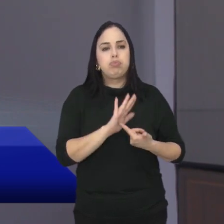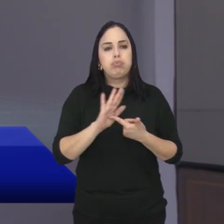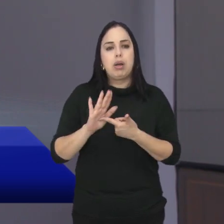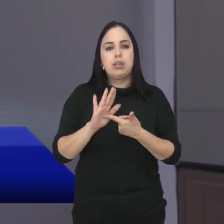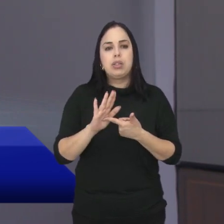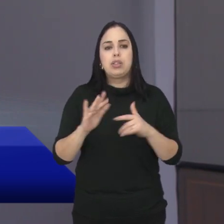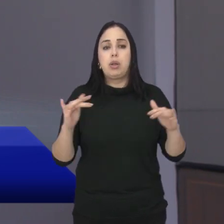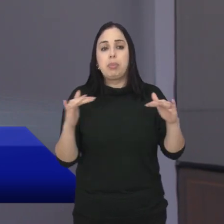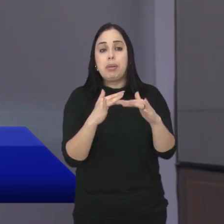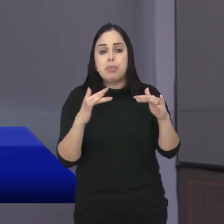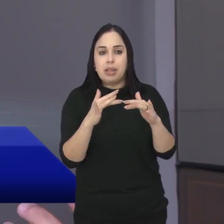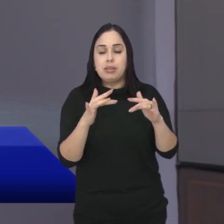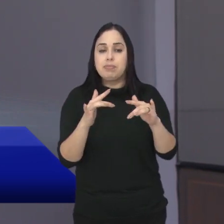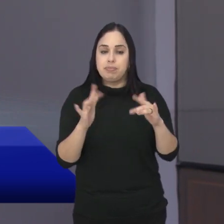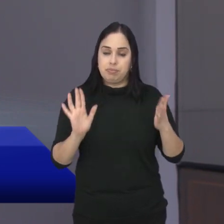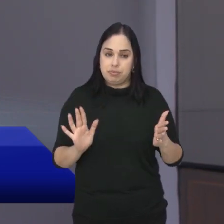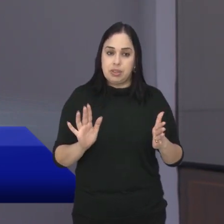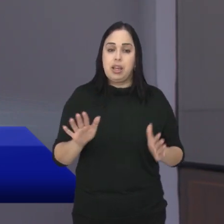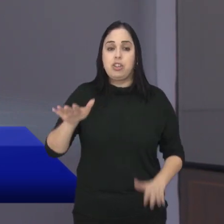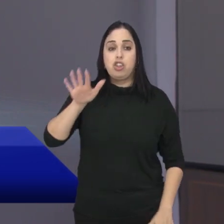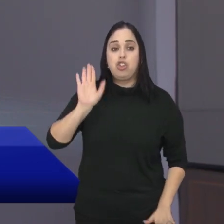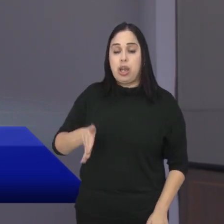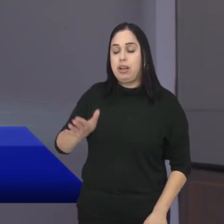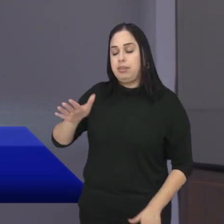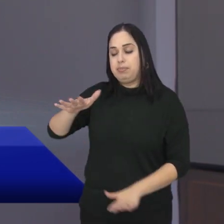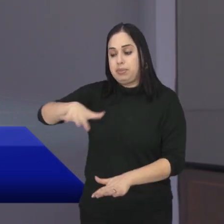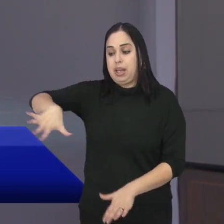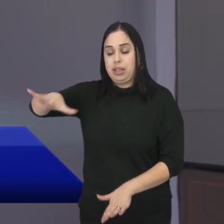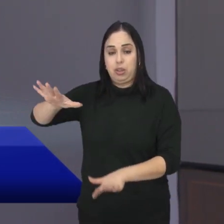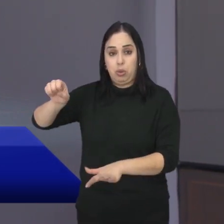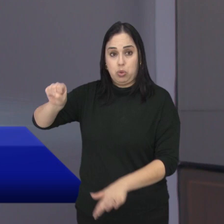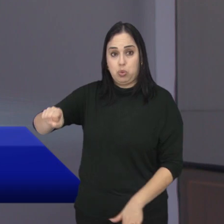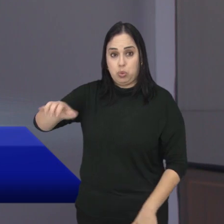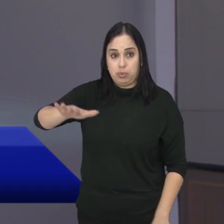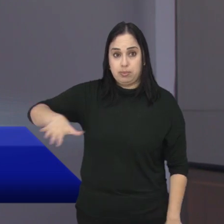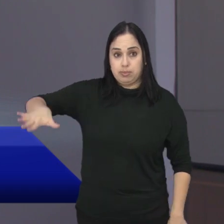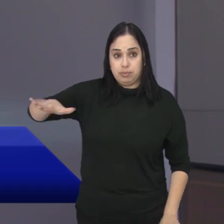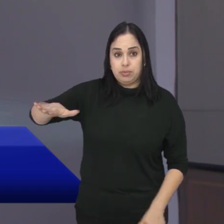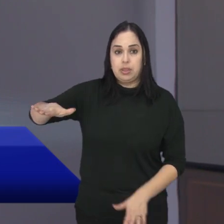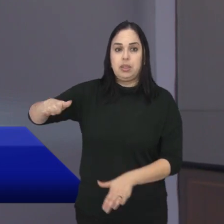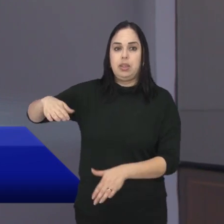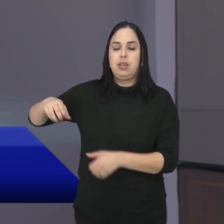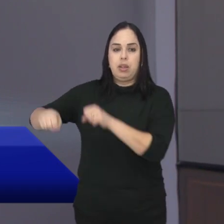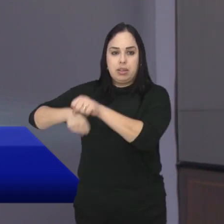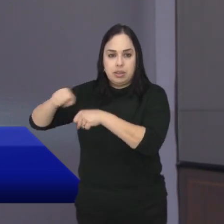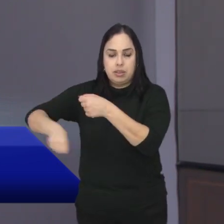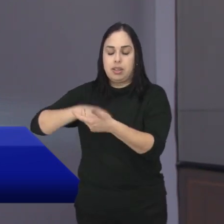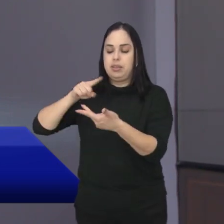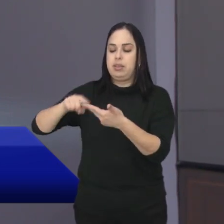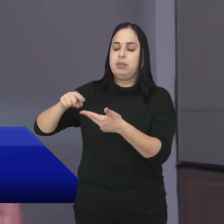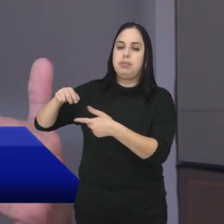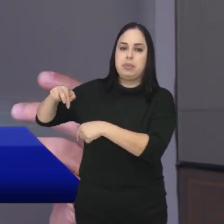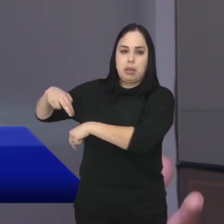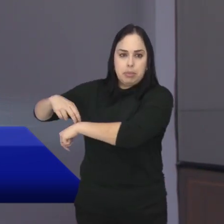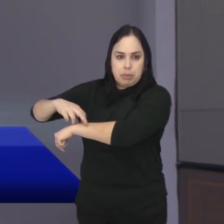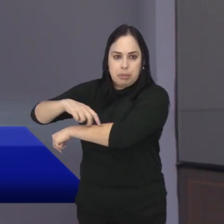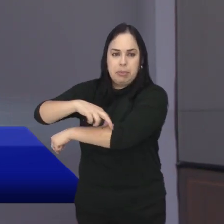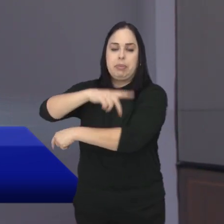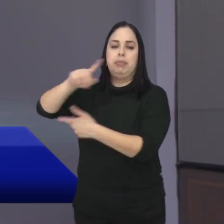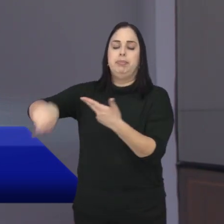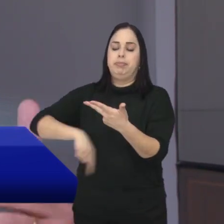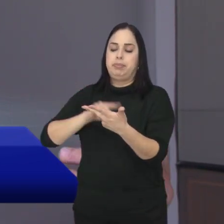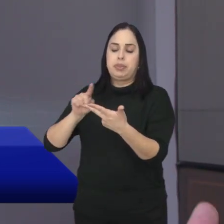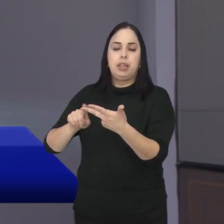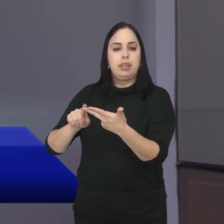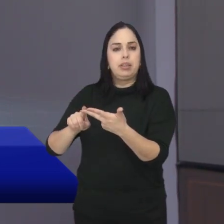todo o sistema da mobilidade ativa, que seria o mesmo conceito que a gente adotou no primeiro trecho, que seria o sistema cicloviário, área de